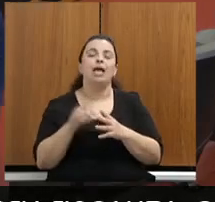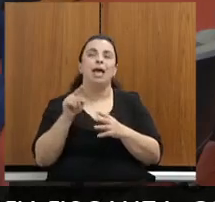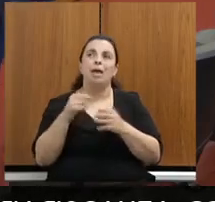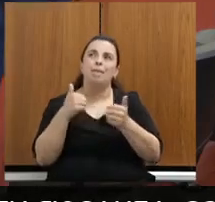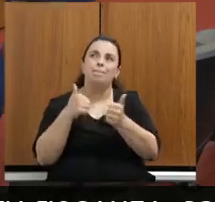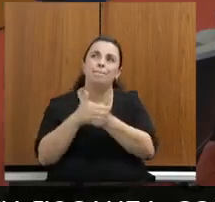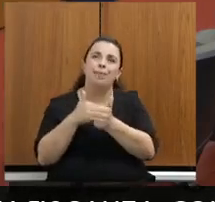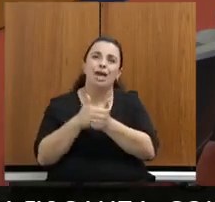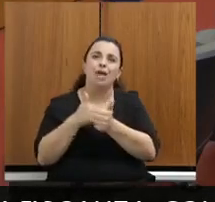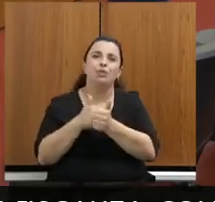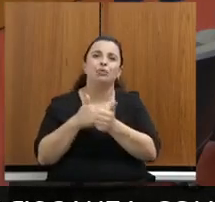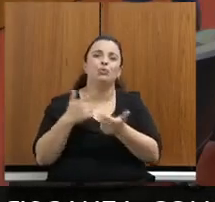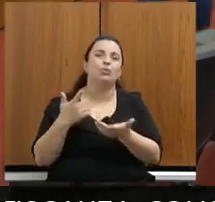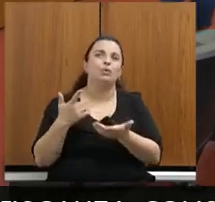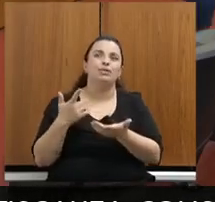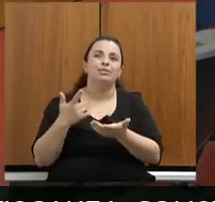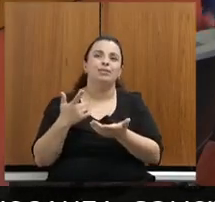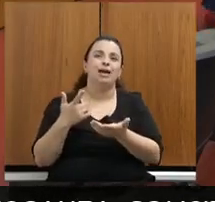aqui